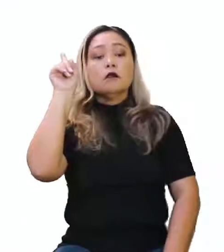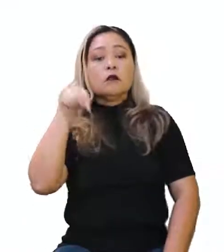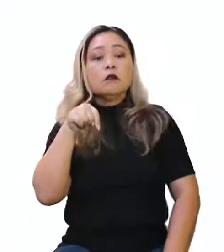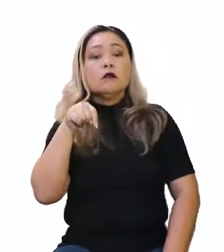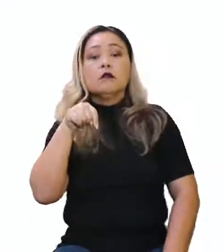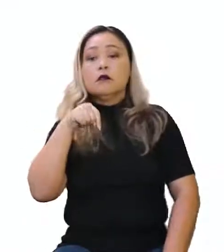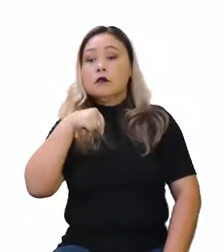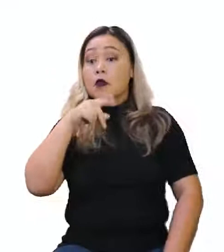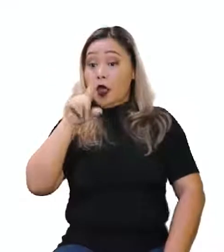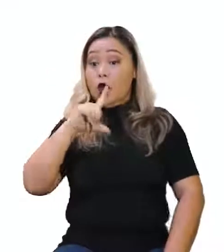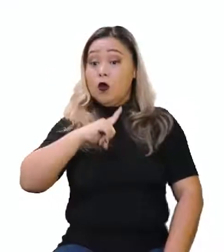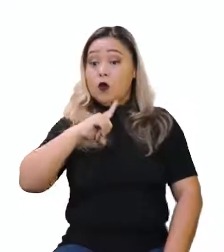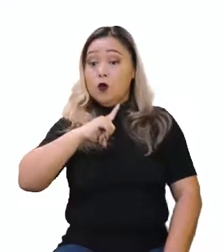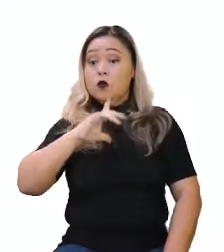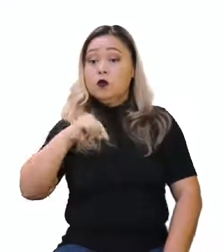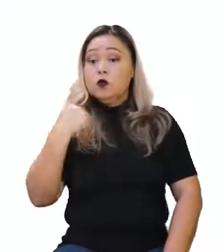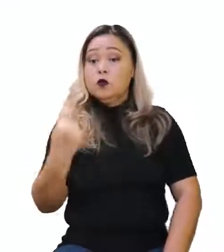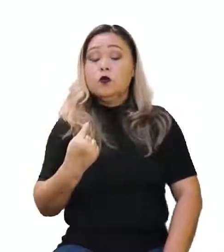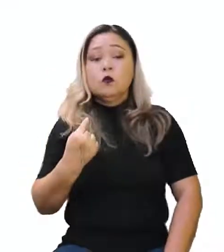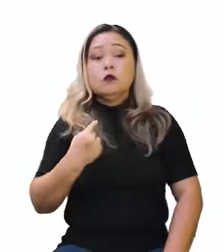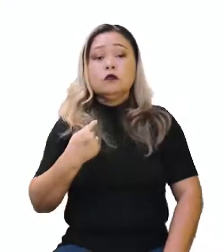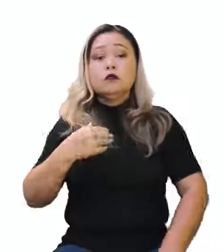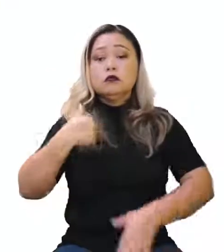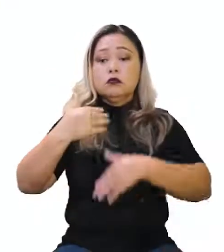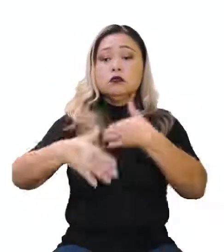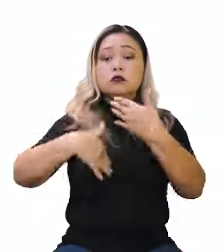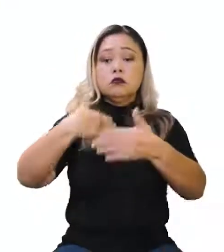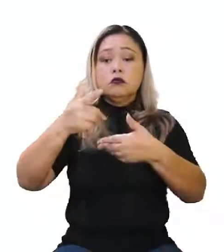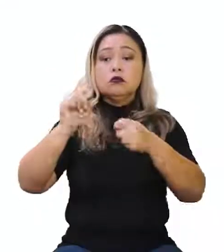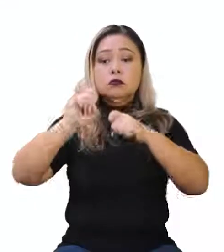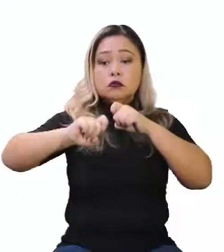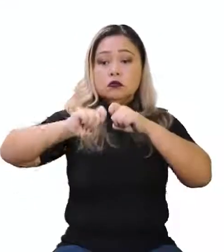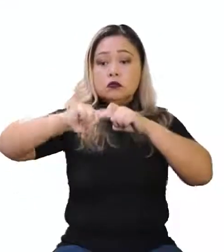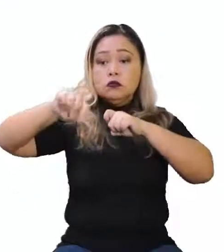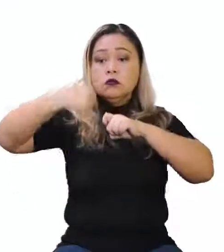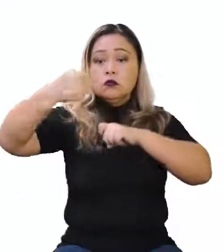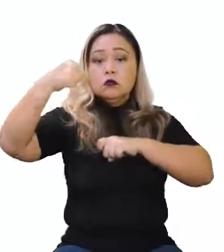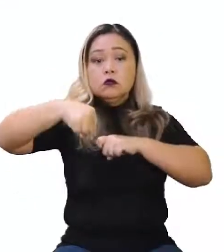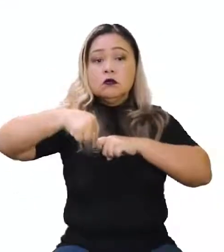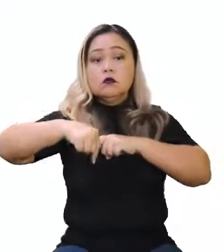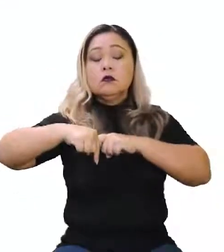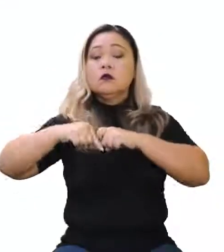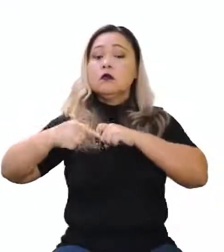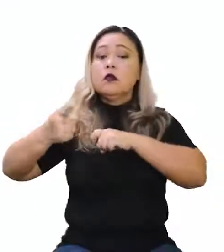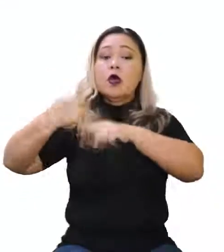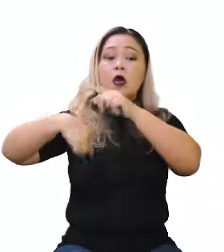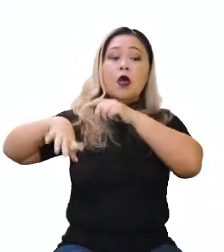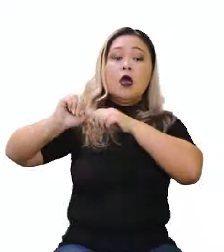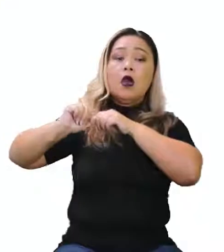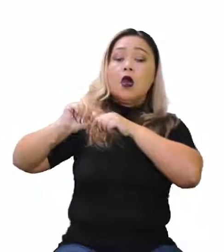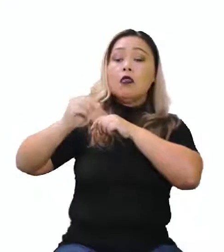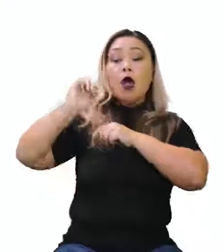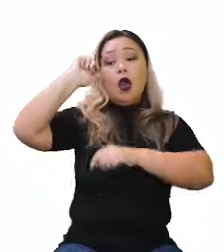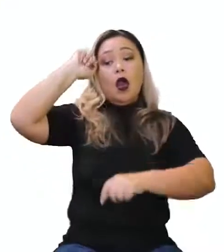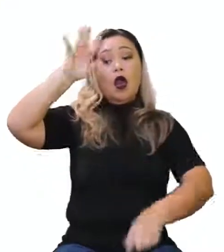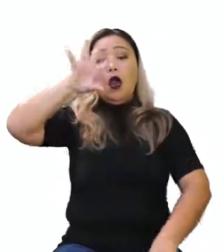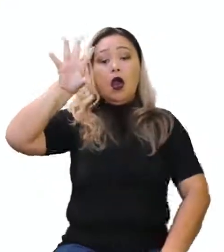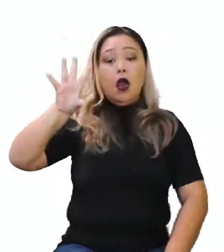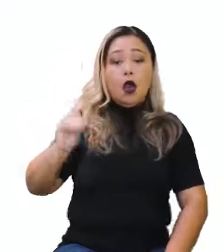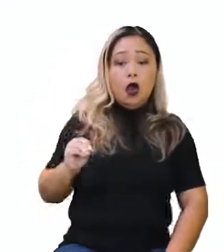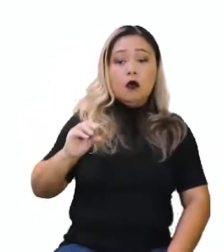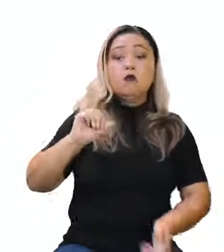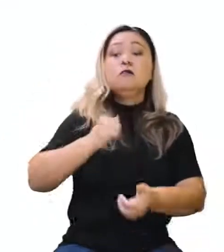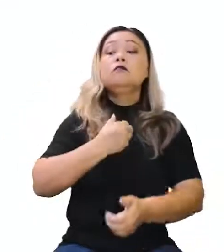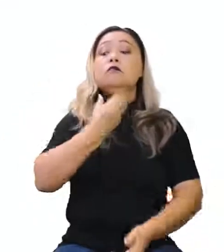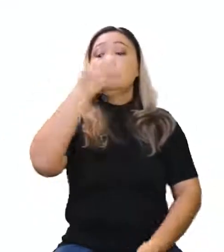que é a que nós temos, né, em maior processo de produção aqui. É originário do planícies da África, é uma avestruz